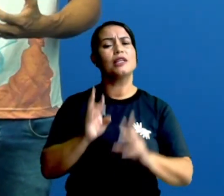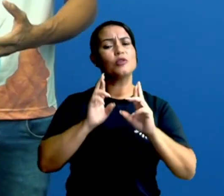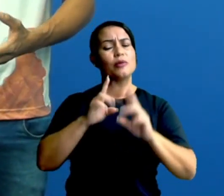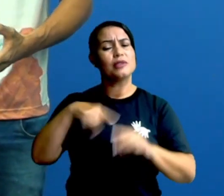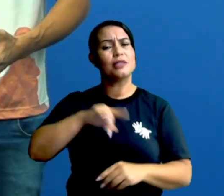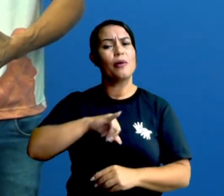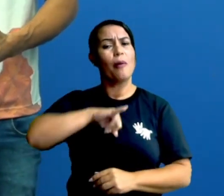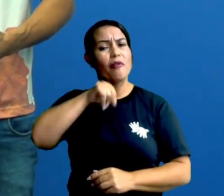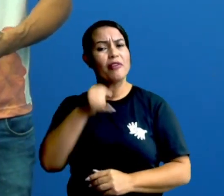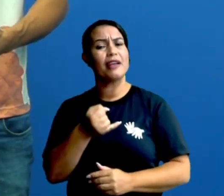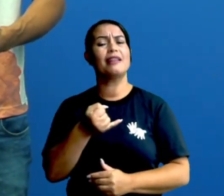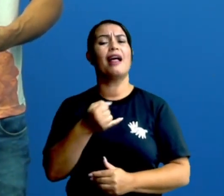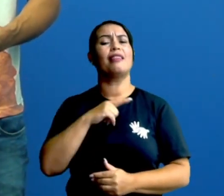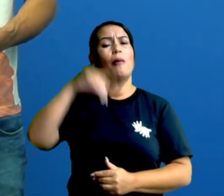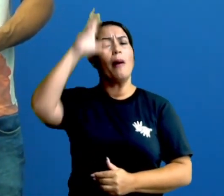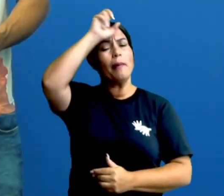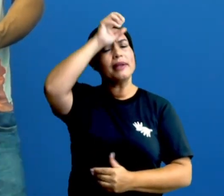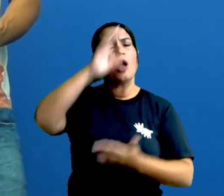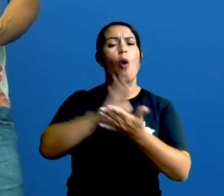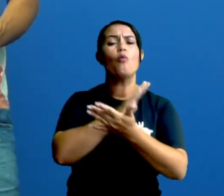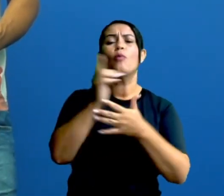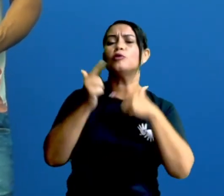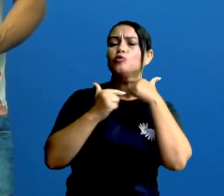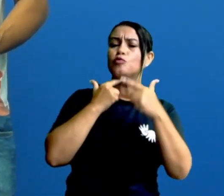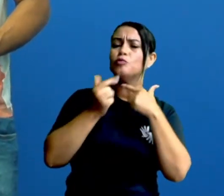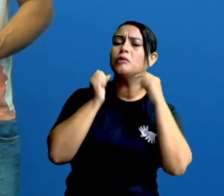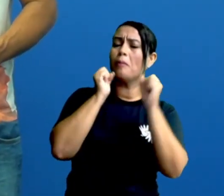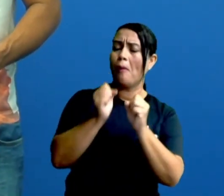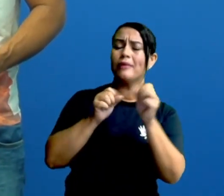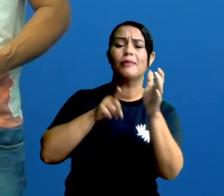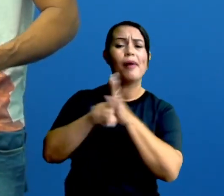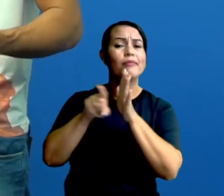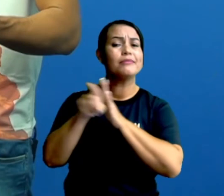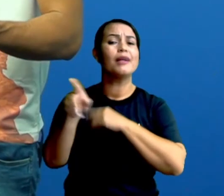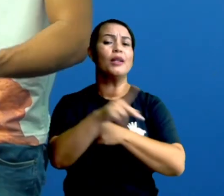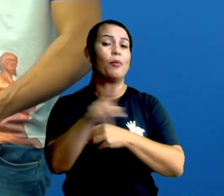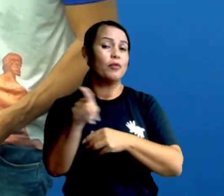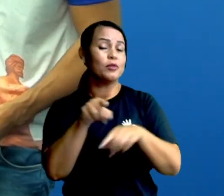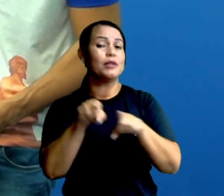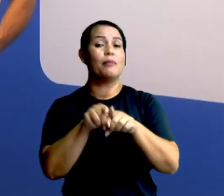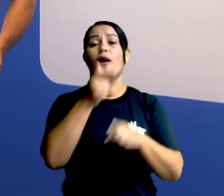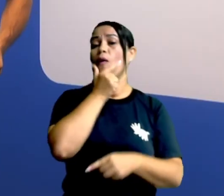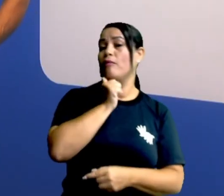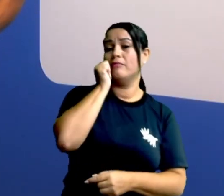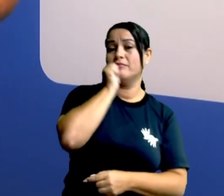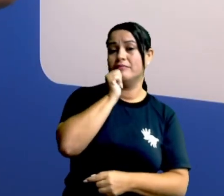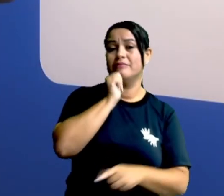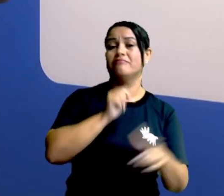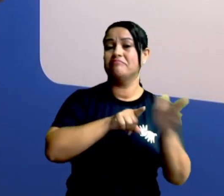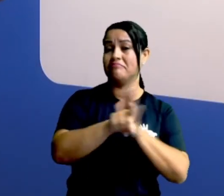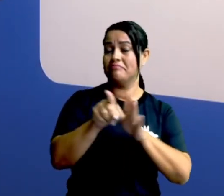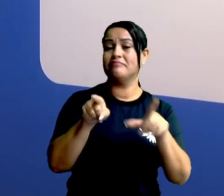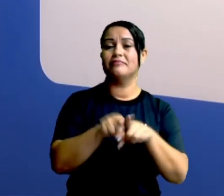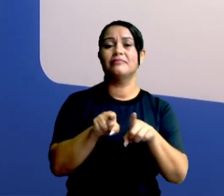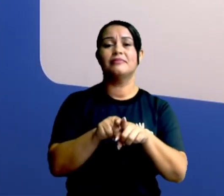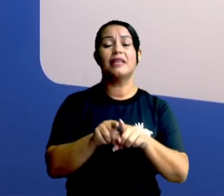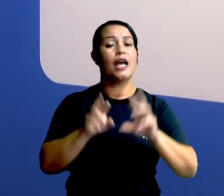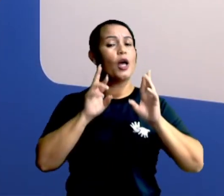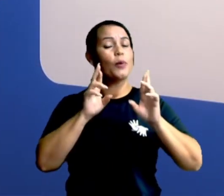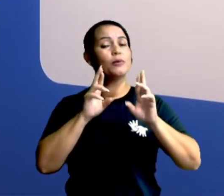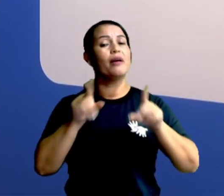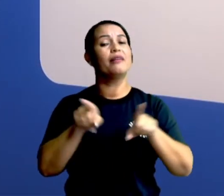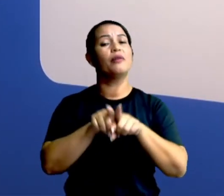tenham aprendido. Caso tenham tido algumas dúvidas, tenham levado até o seu professor, até a sua professora.